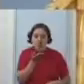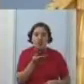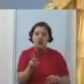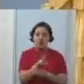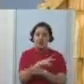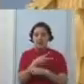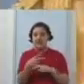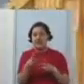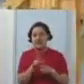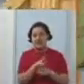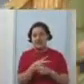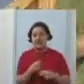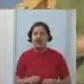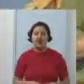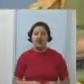casa.